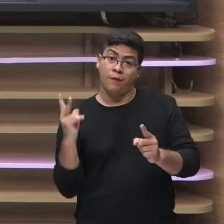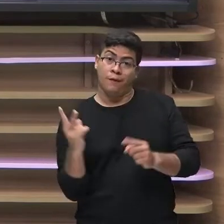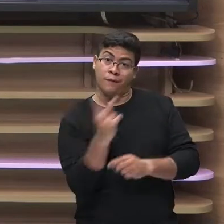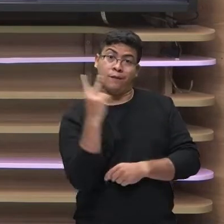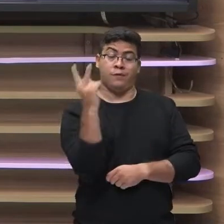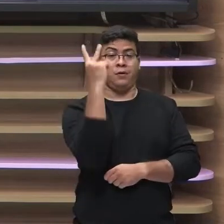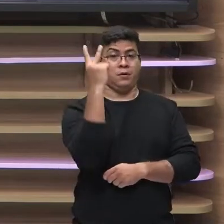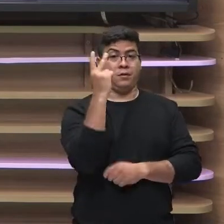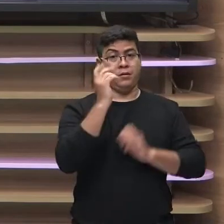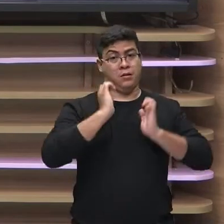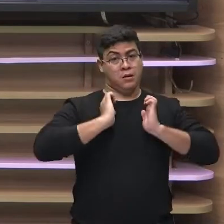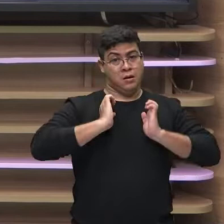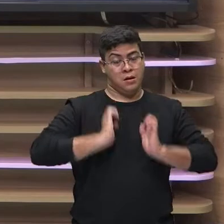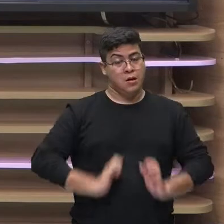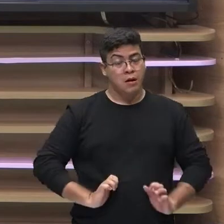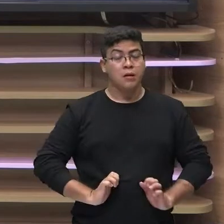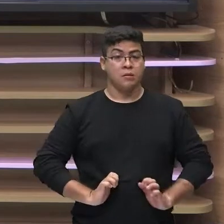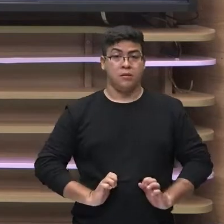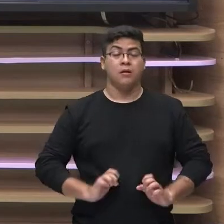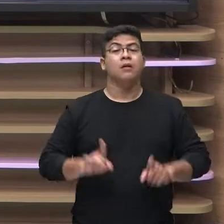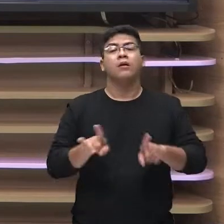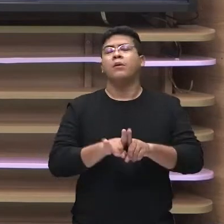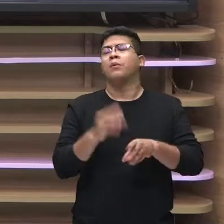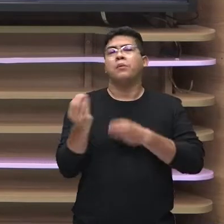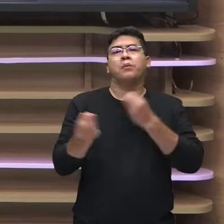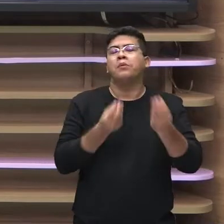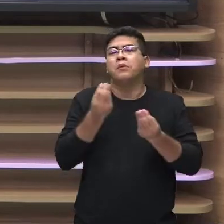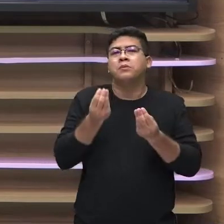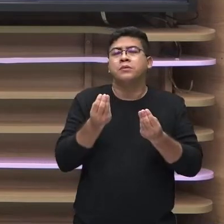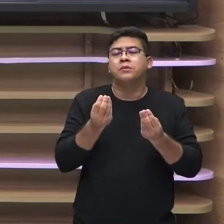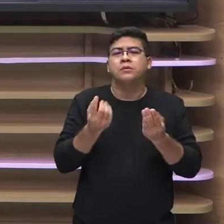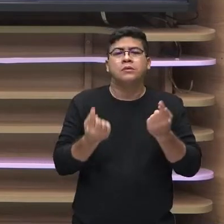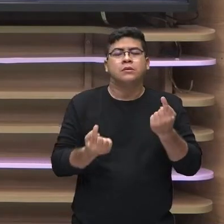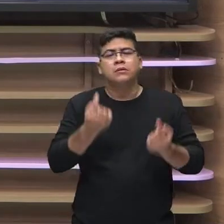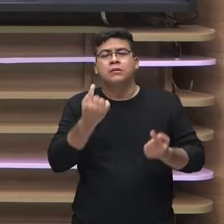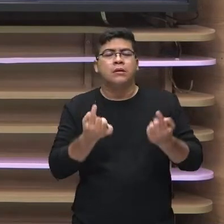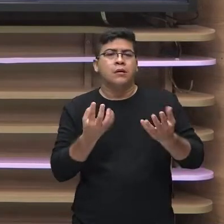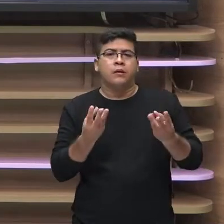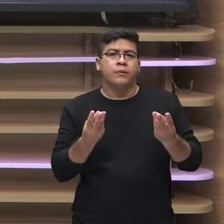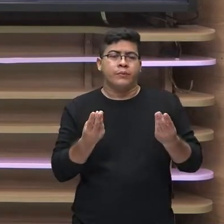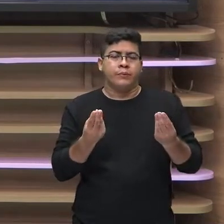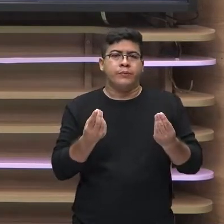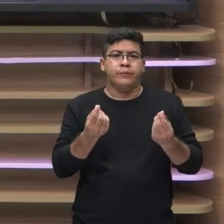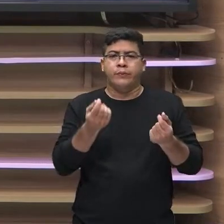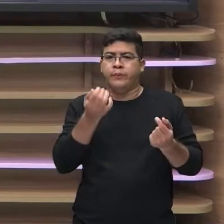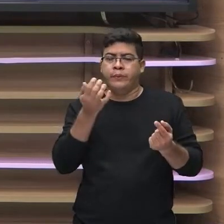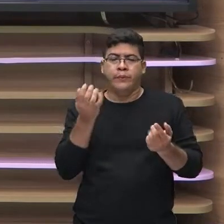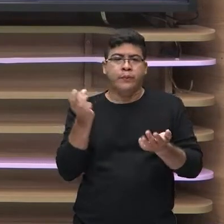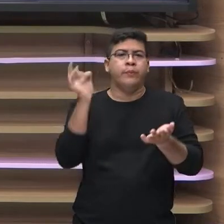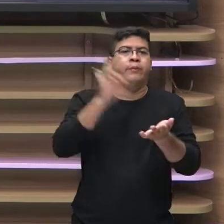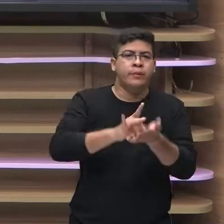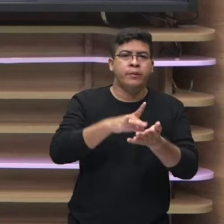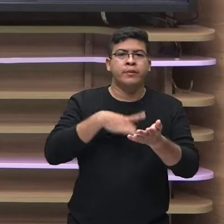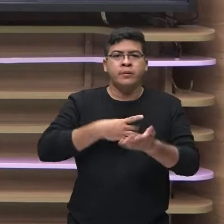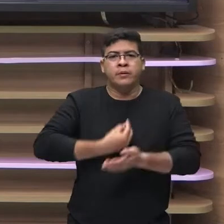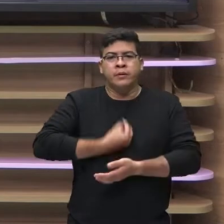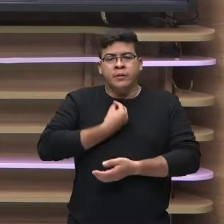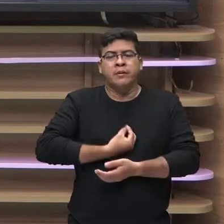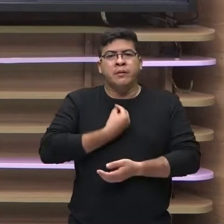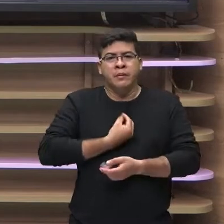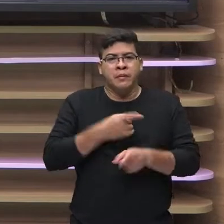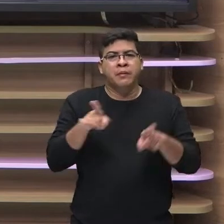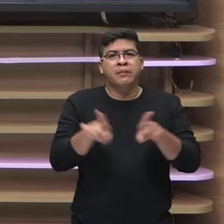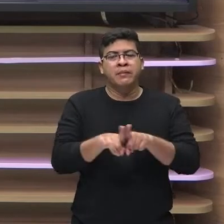éticos, os princípios éticos, e como é que isso ele desemboca, ele se concretiza na vida da pessoa, tá